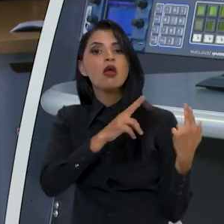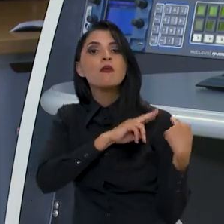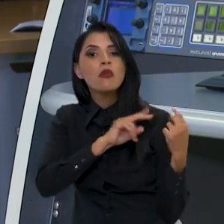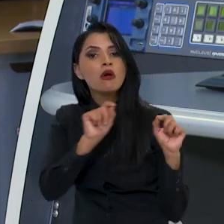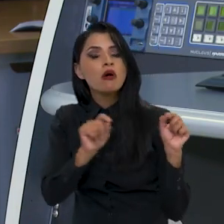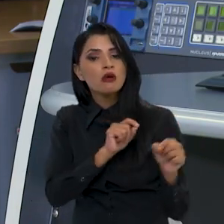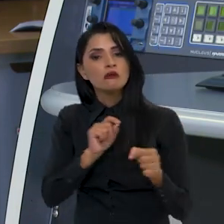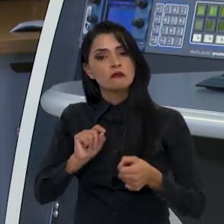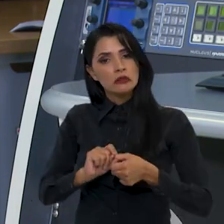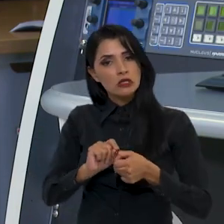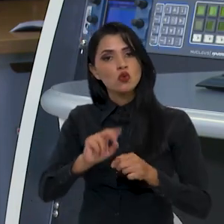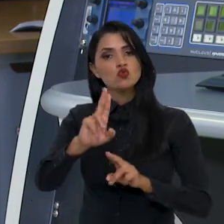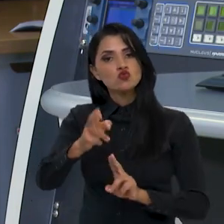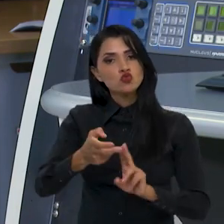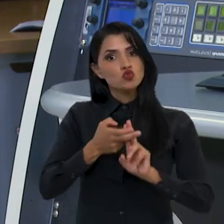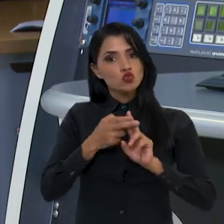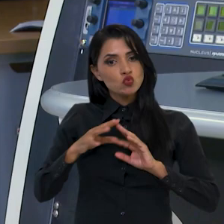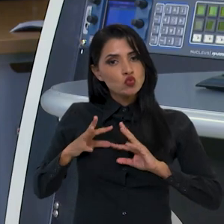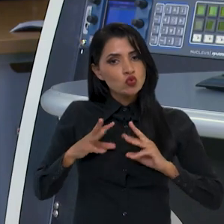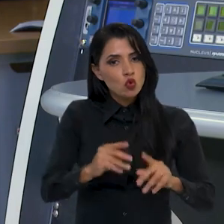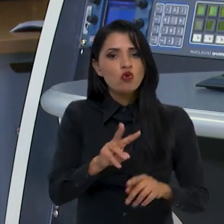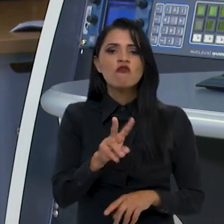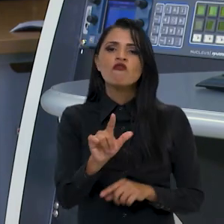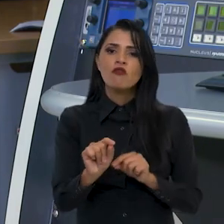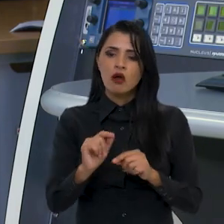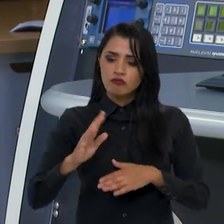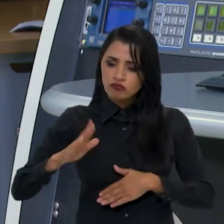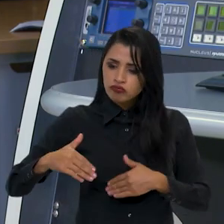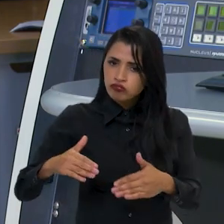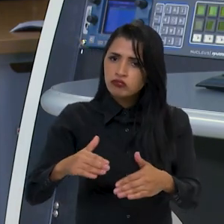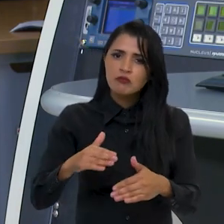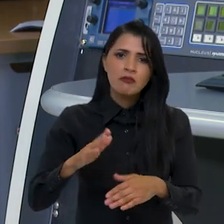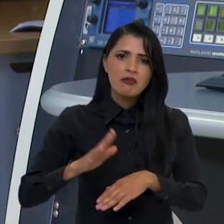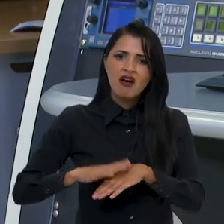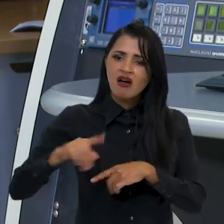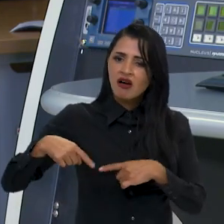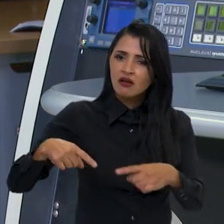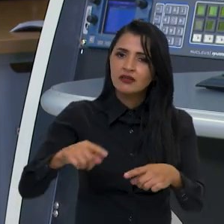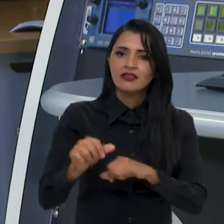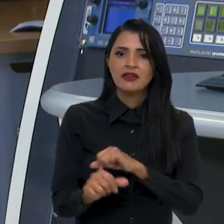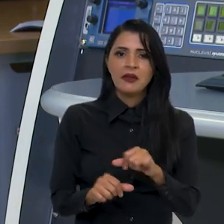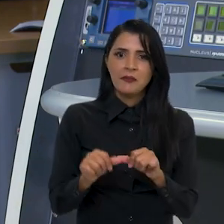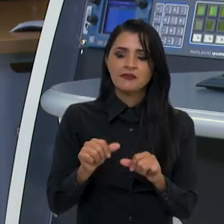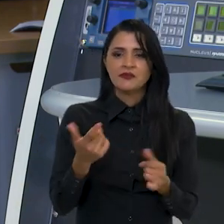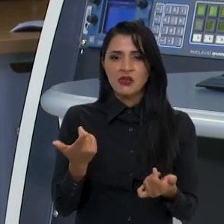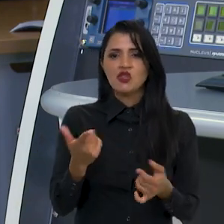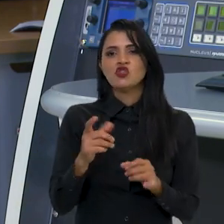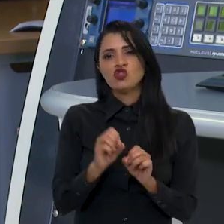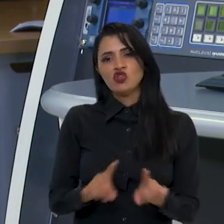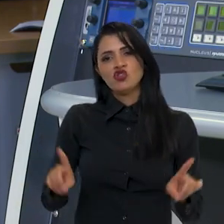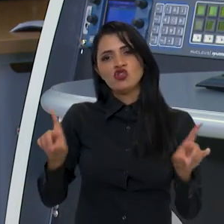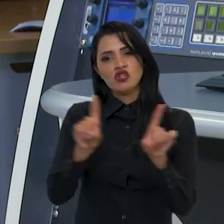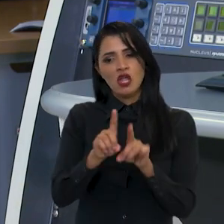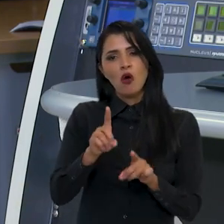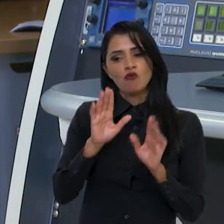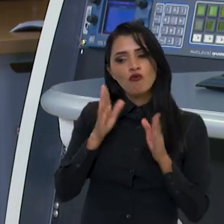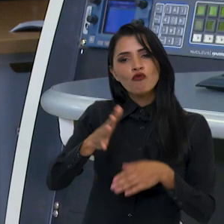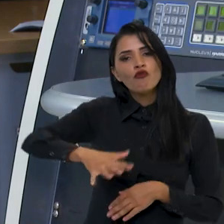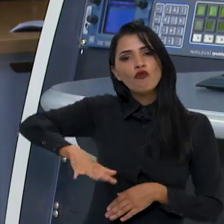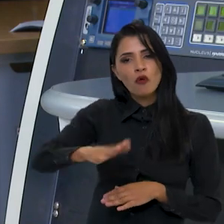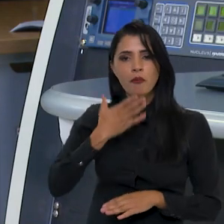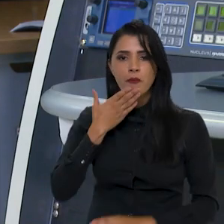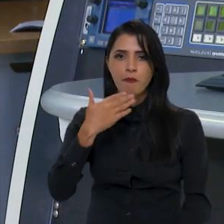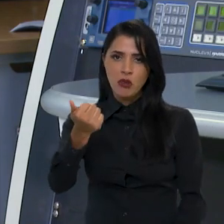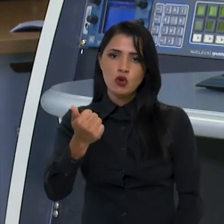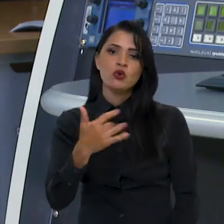gente possa fazer com que o SUS como um todo avance cada vez mais na transformação digital, voltada para